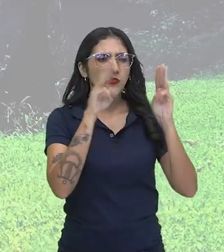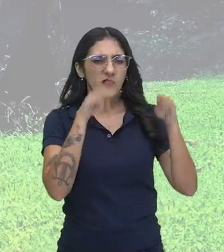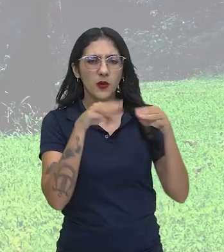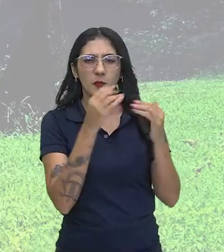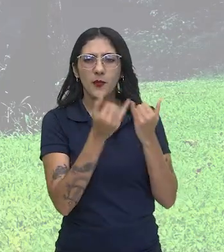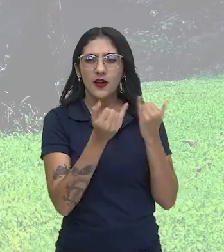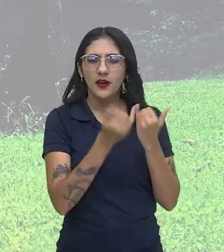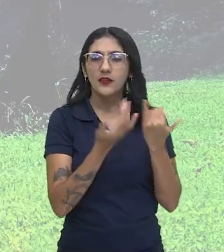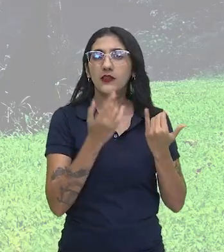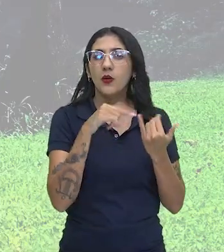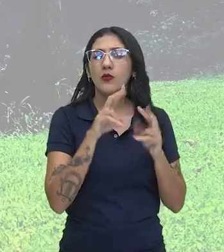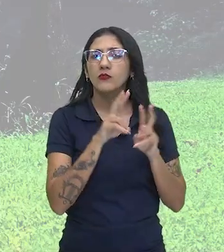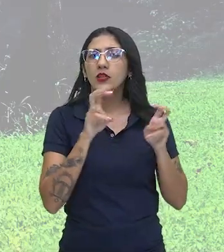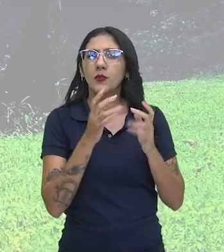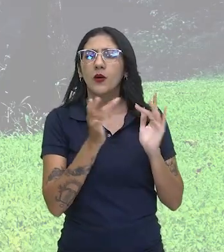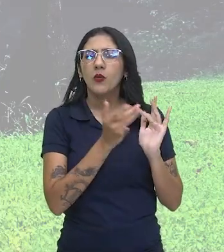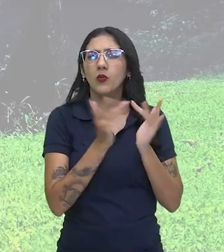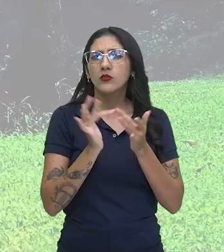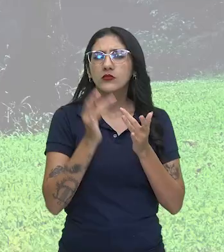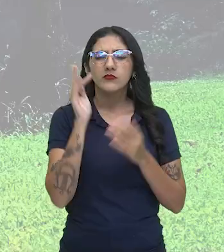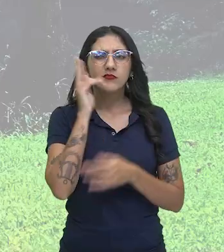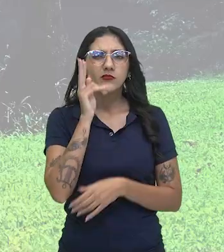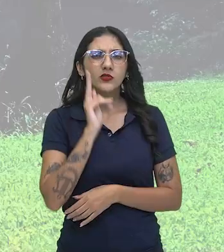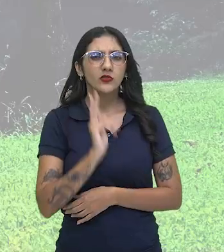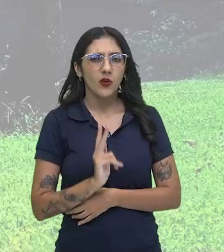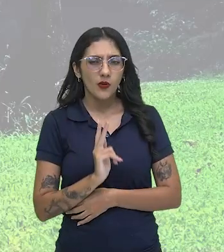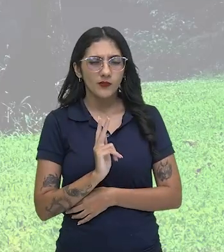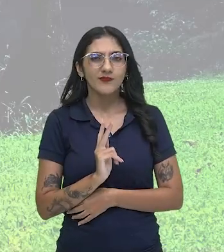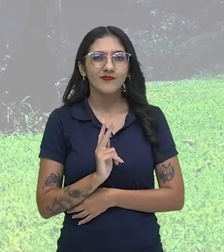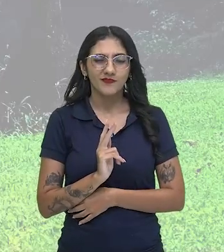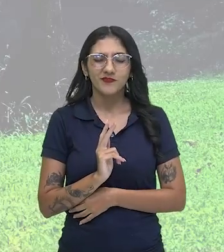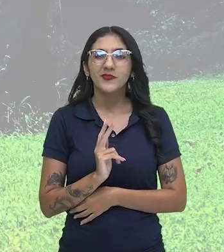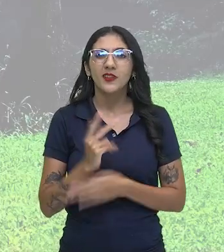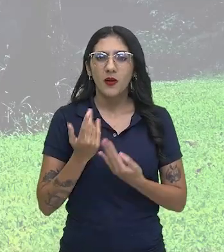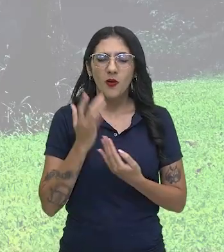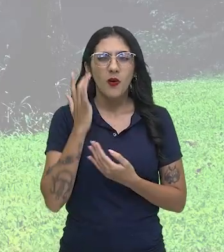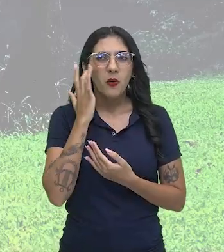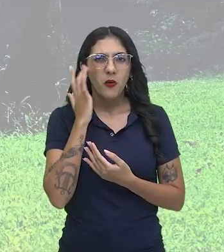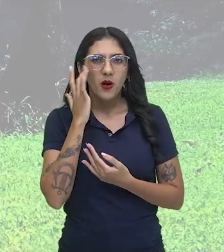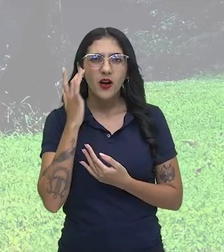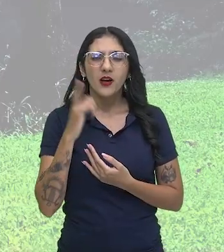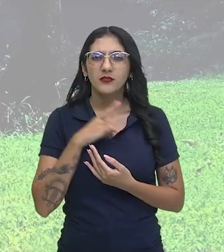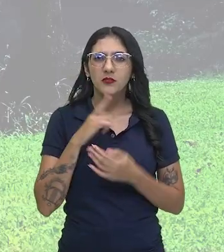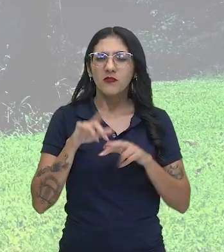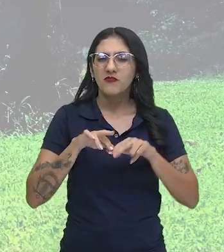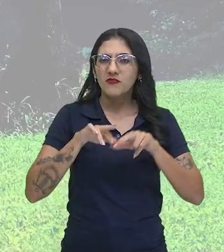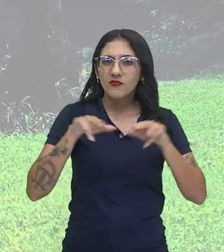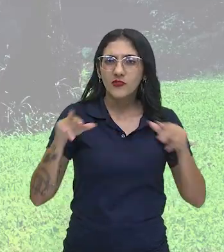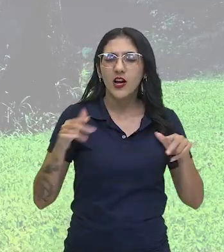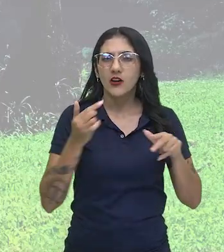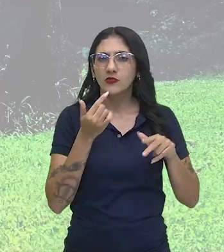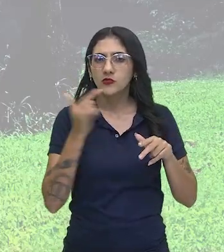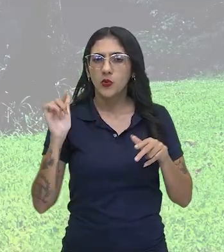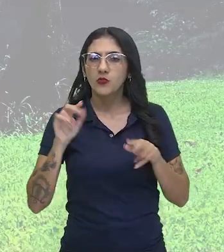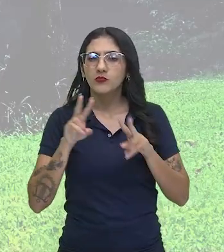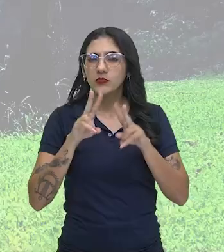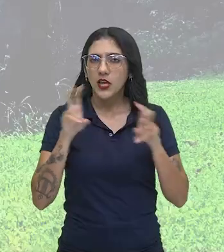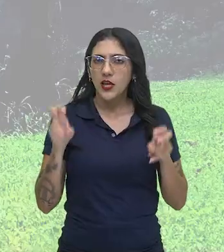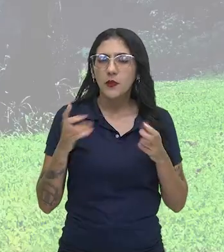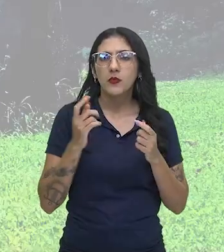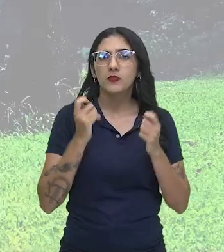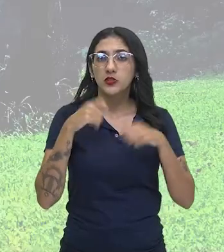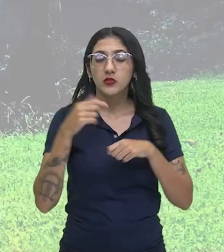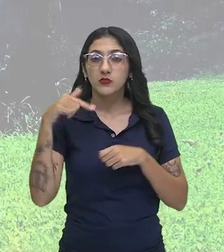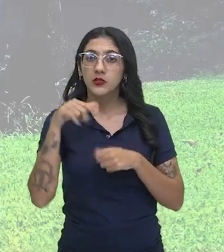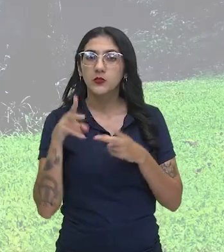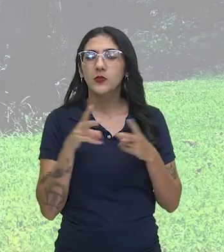foi mostrado ali. Com certeza tem muito mais coisas a serem apresentadas, vocês poderiam observar, né, em outros